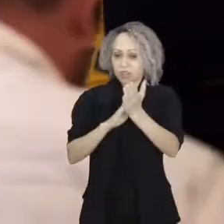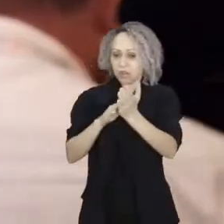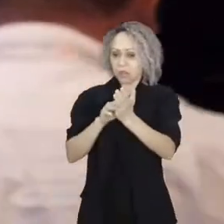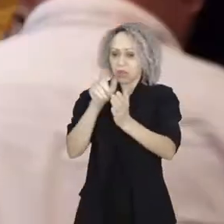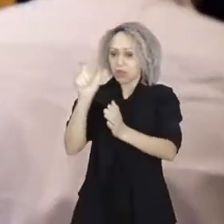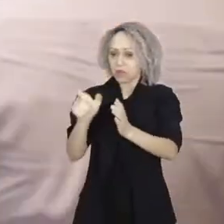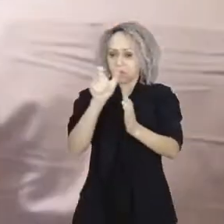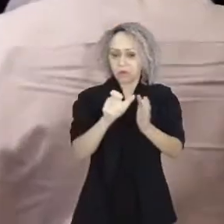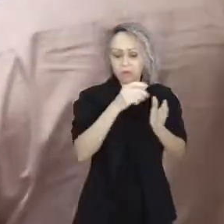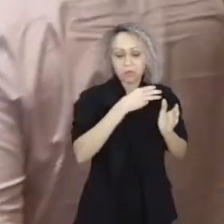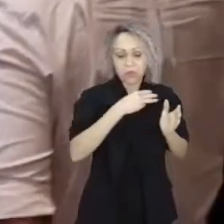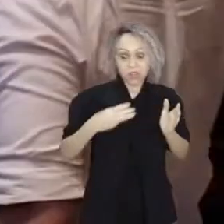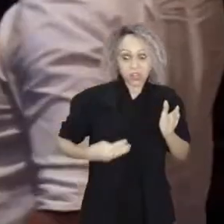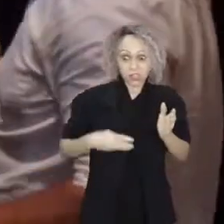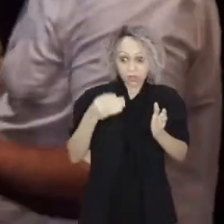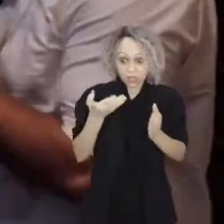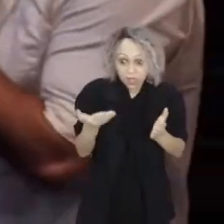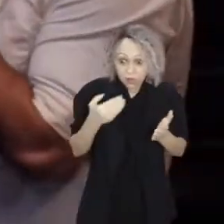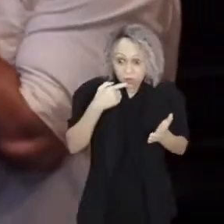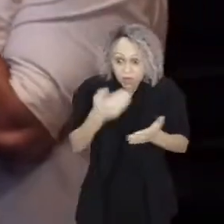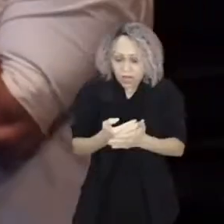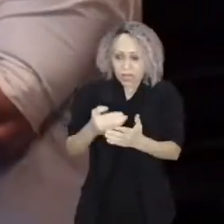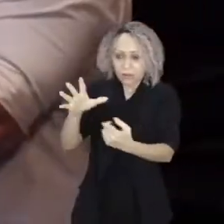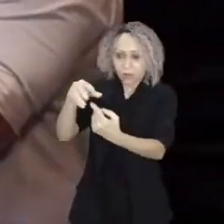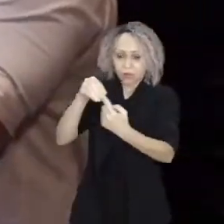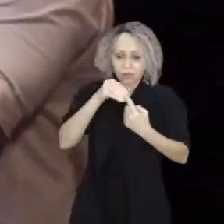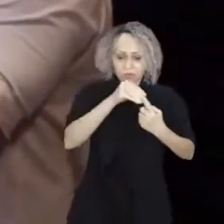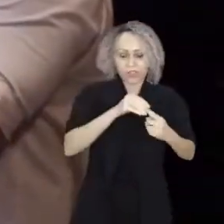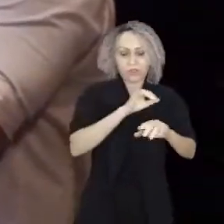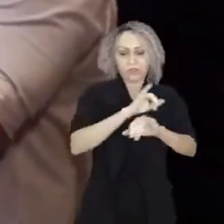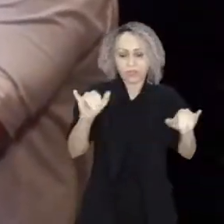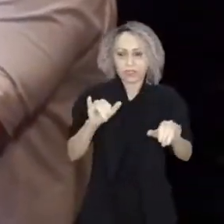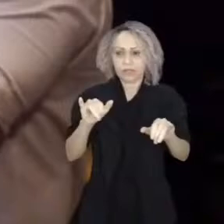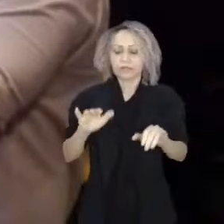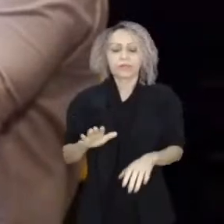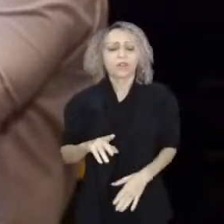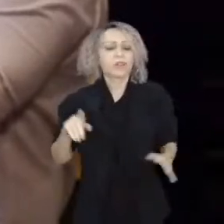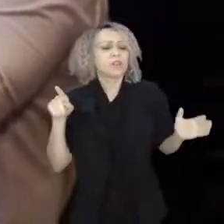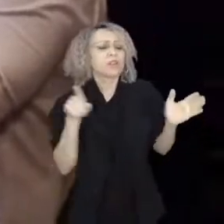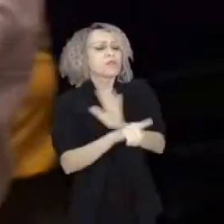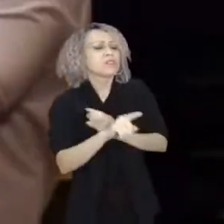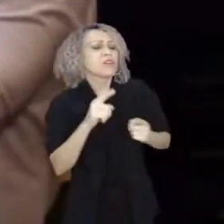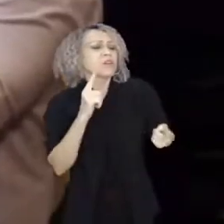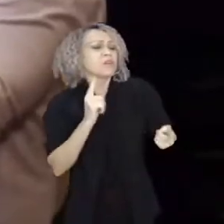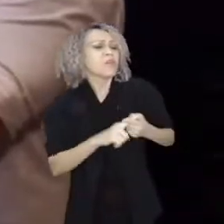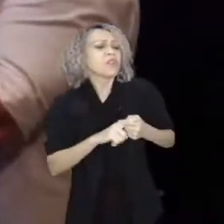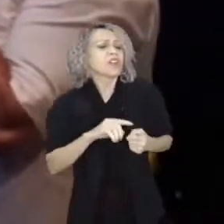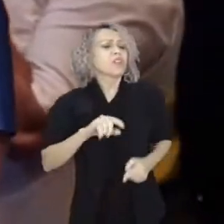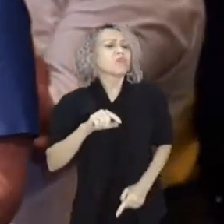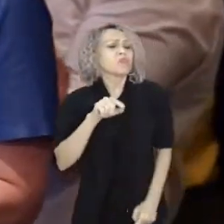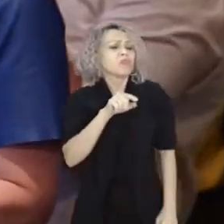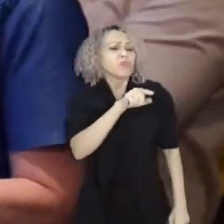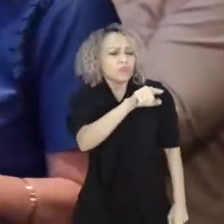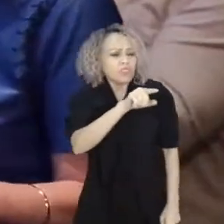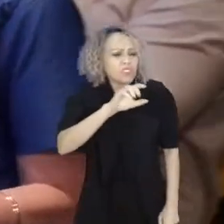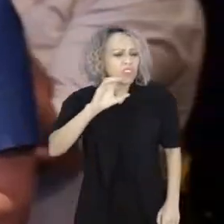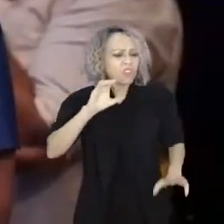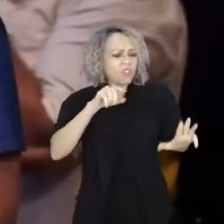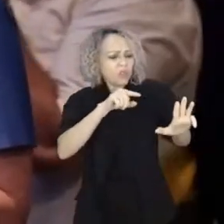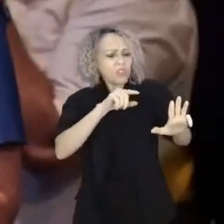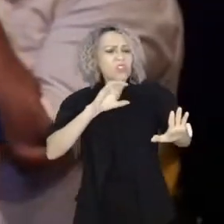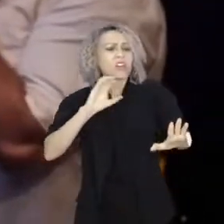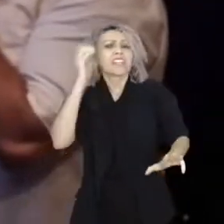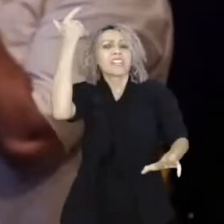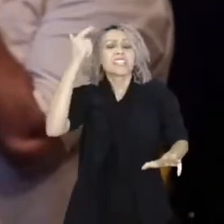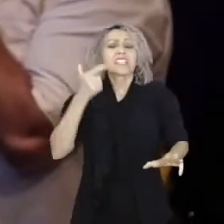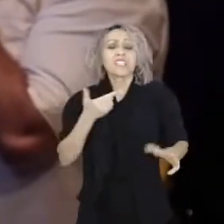gente queria que o senhor explicasse um pouco por que o senhor decidiu anunciar esses ministros hoje. O senhor tinha falado em anunciar a